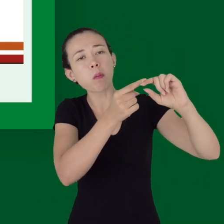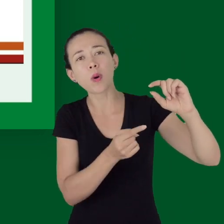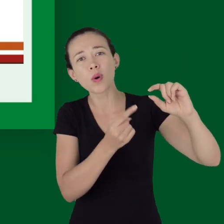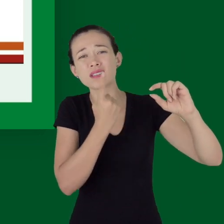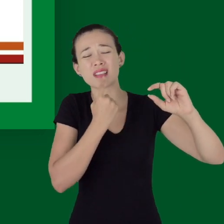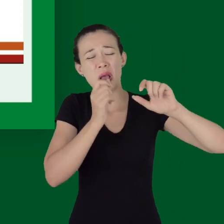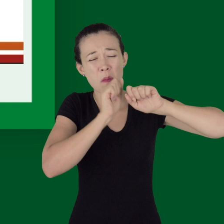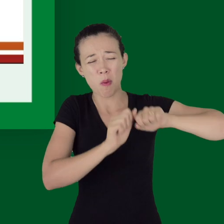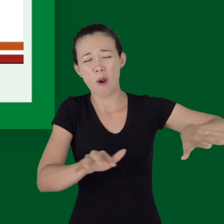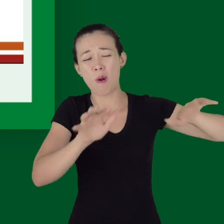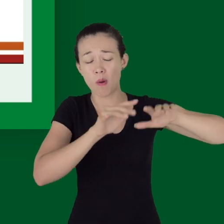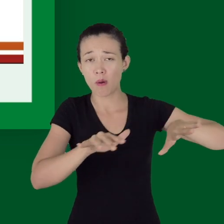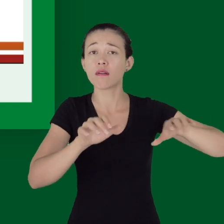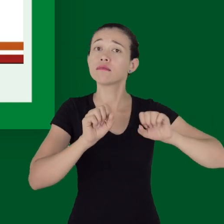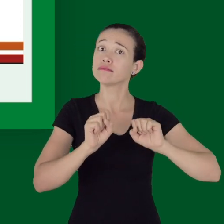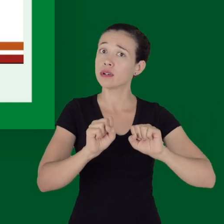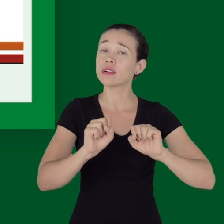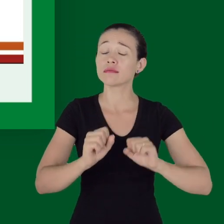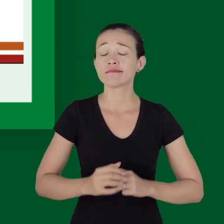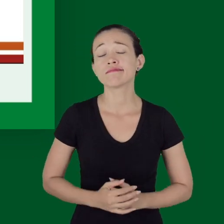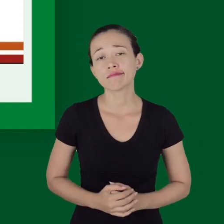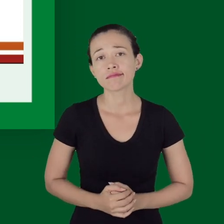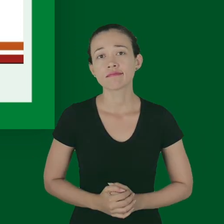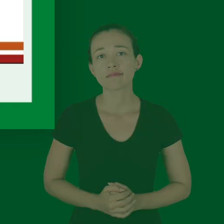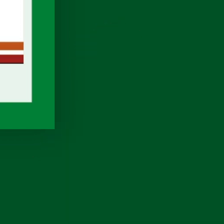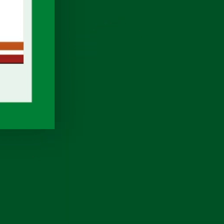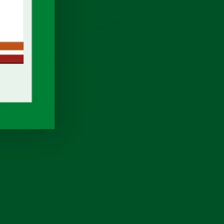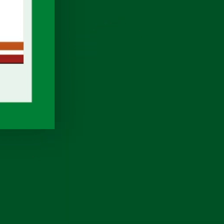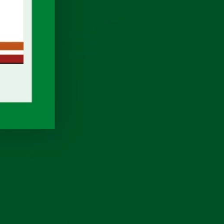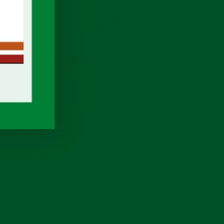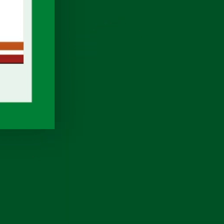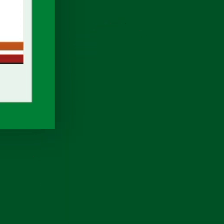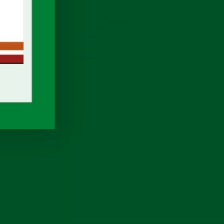Pode ser uma formação arteriovenosa, uma ruptura de um vaso.